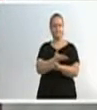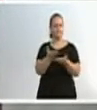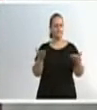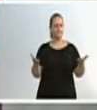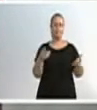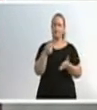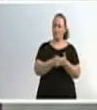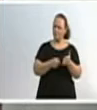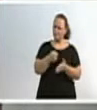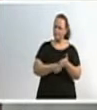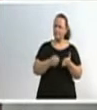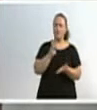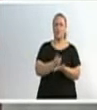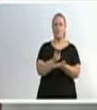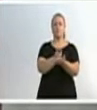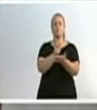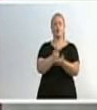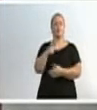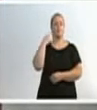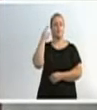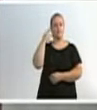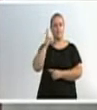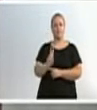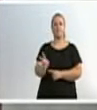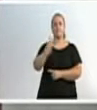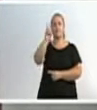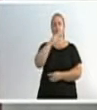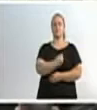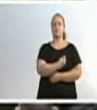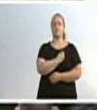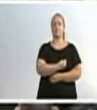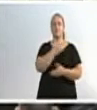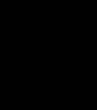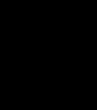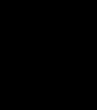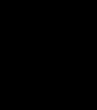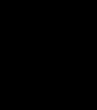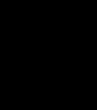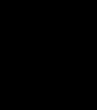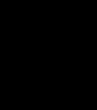obrigado a todos. E vamos continuar lutando por uma política que valorize toda forma de vida. Obrigado.